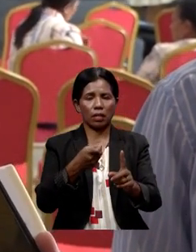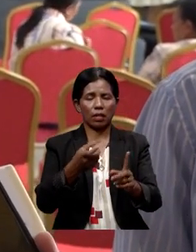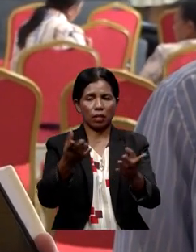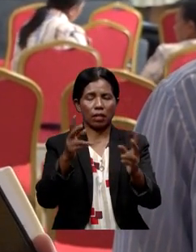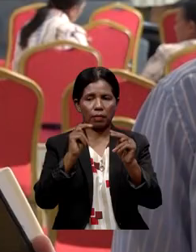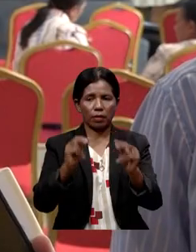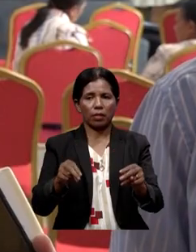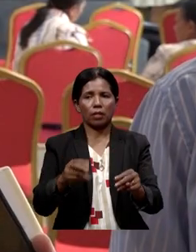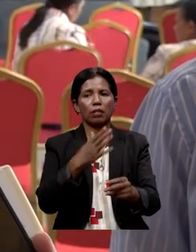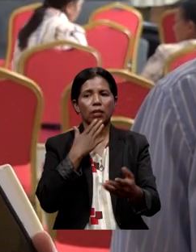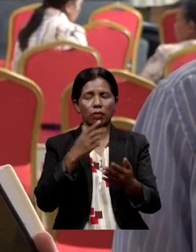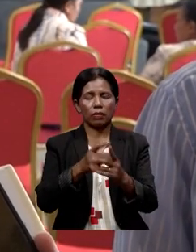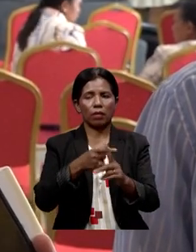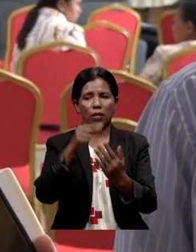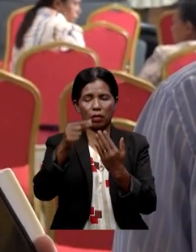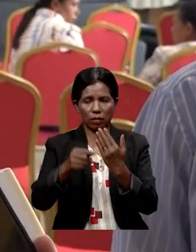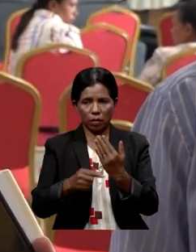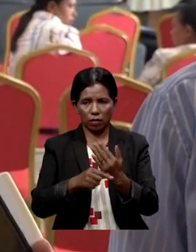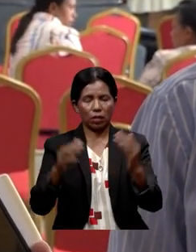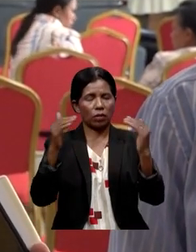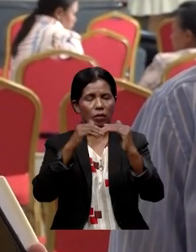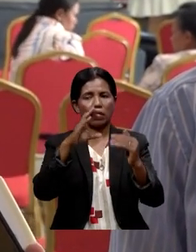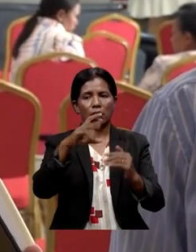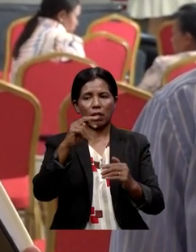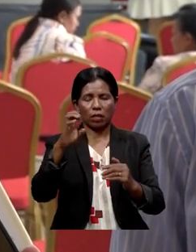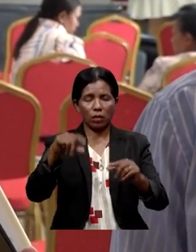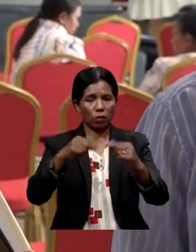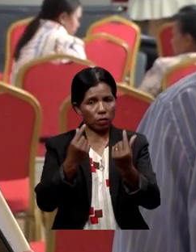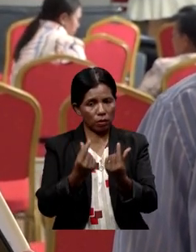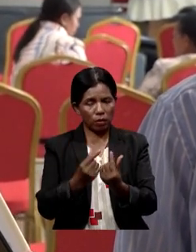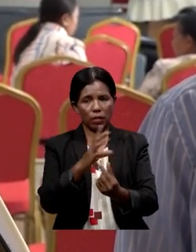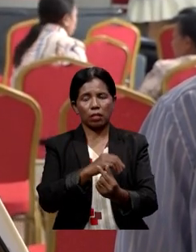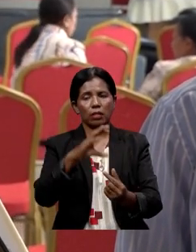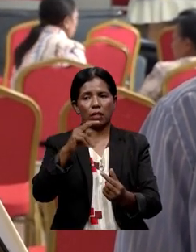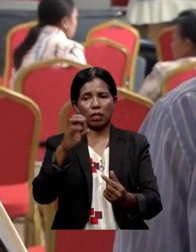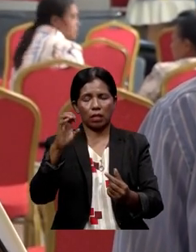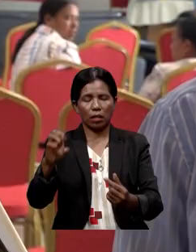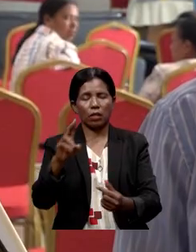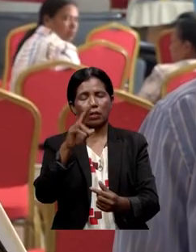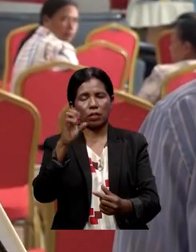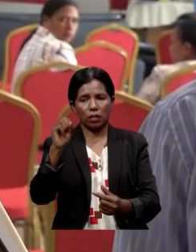em agosto com os encontros com a CNE, encontros de equipa entre a CNE e o CIFA.